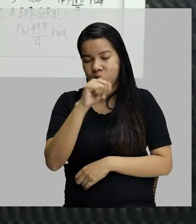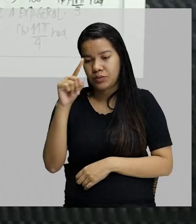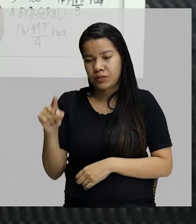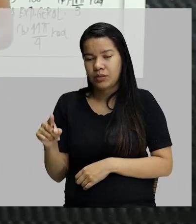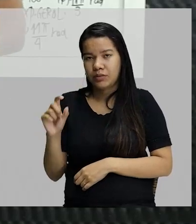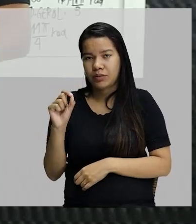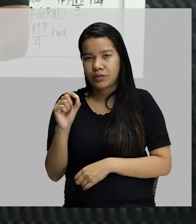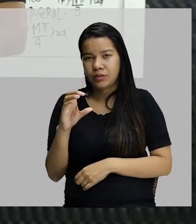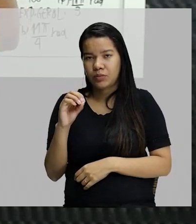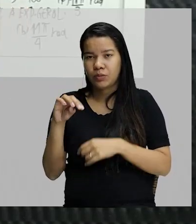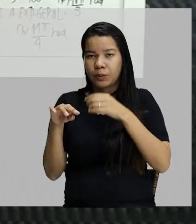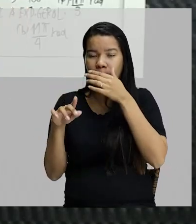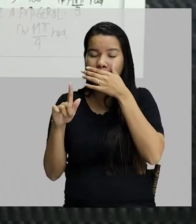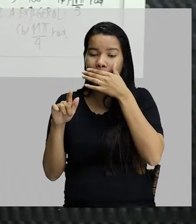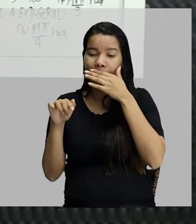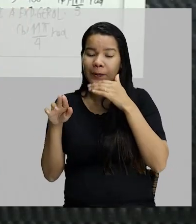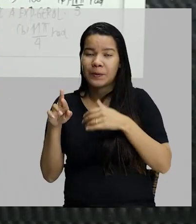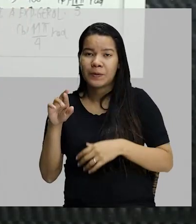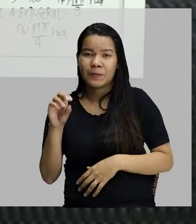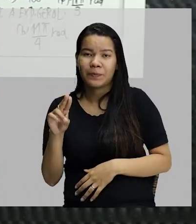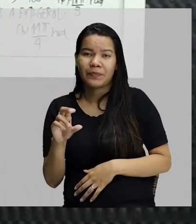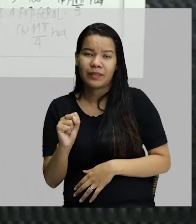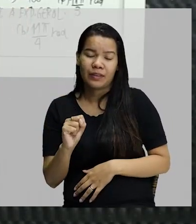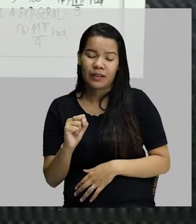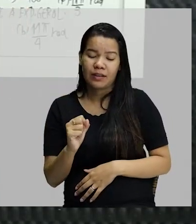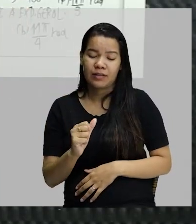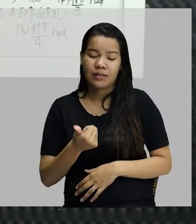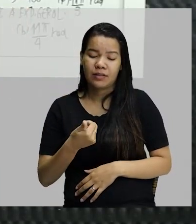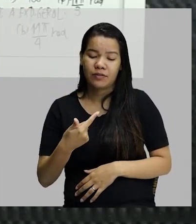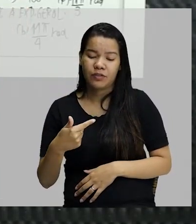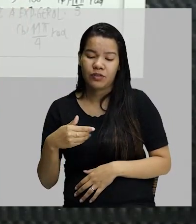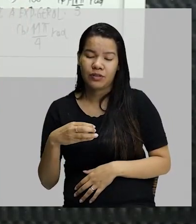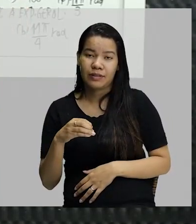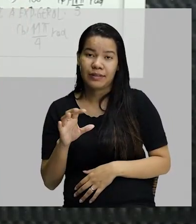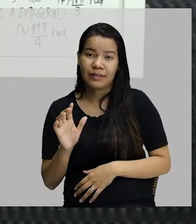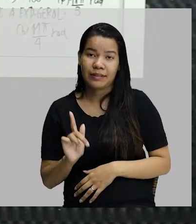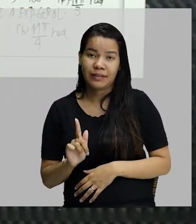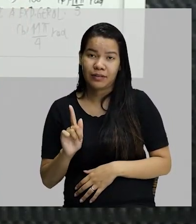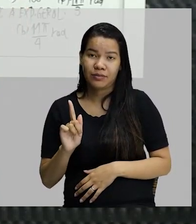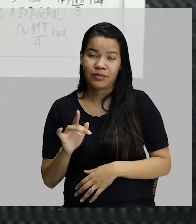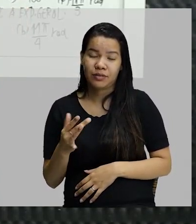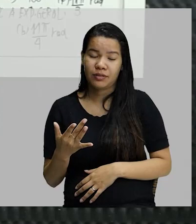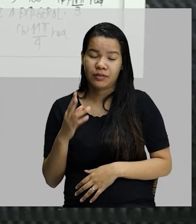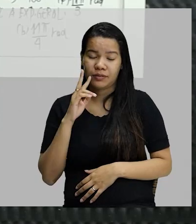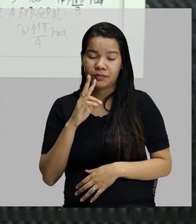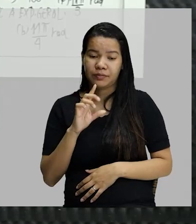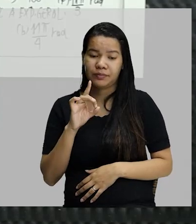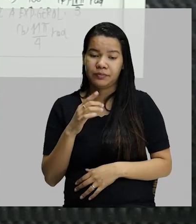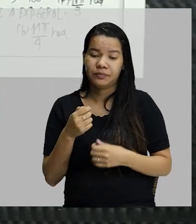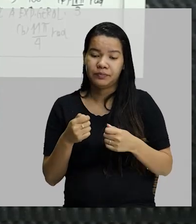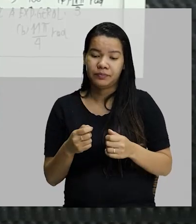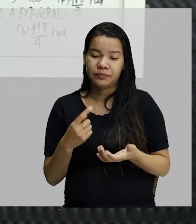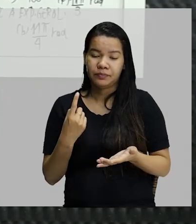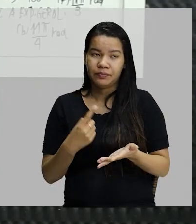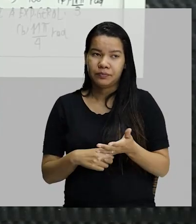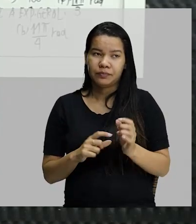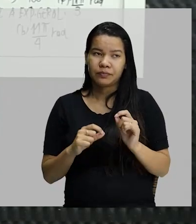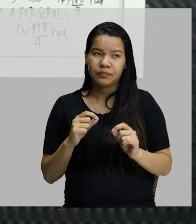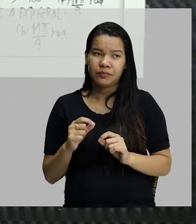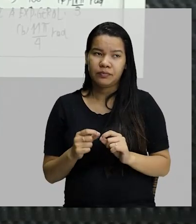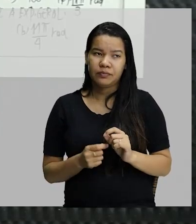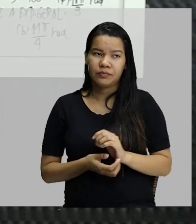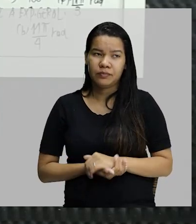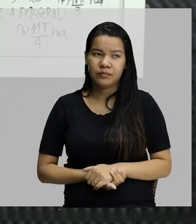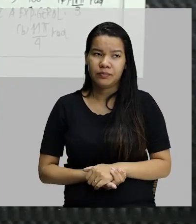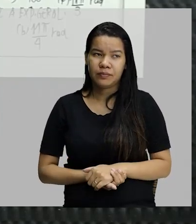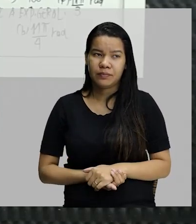que são côngruos a 120 graus? Tá? Então, olha só, posso dizer que esses arcos vão ser